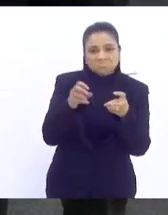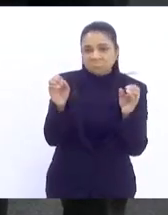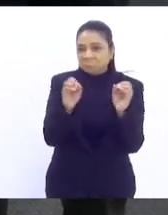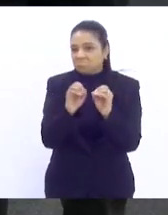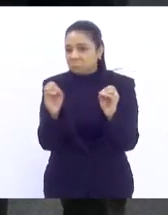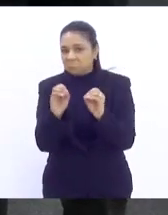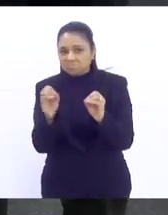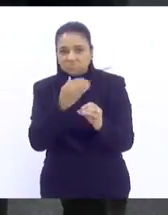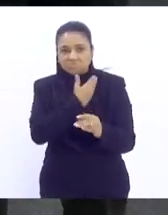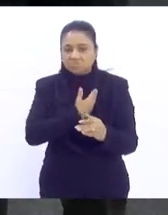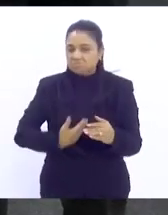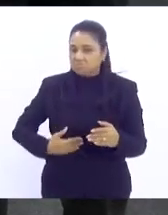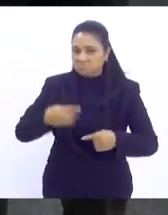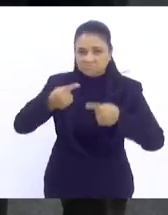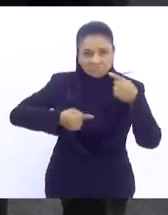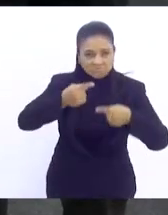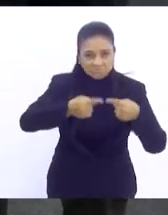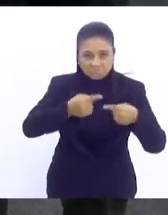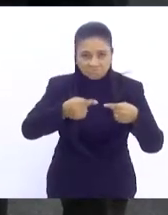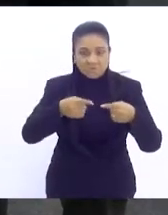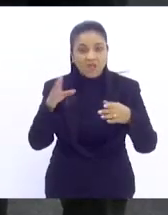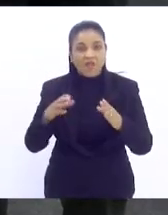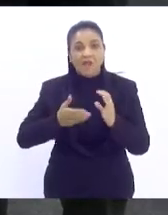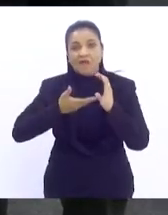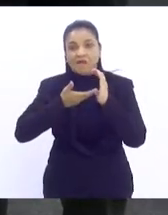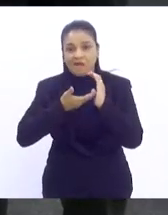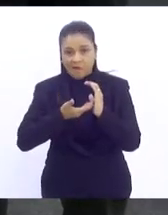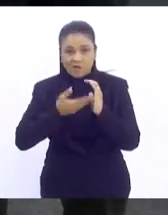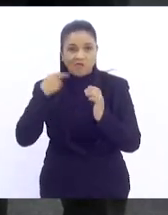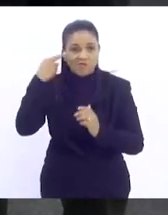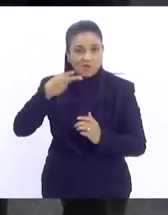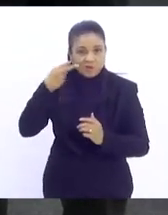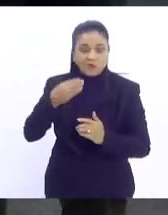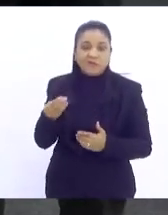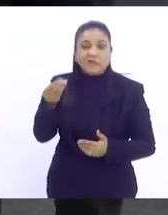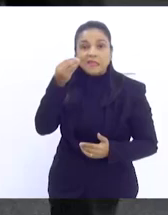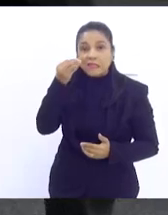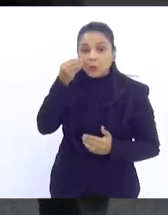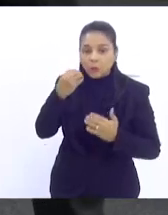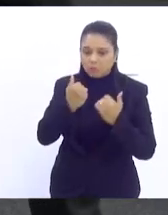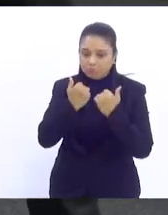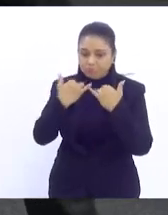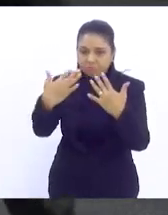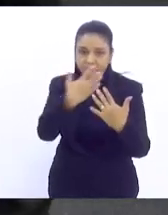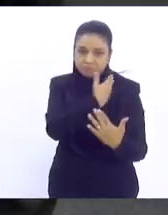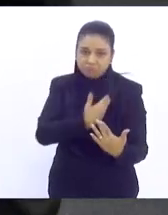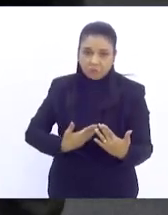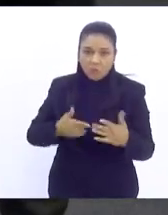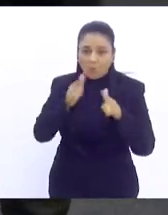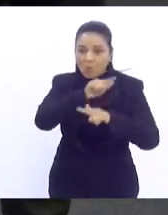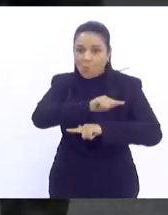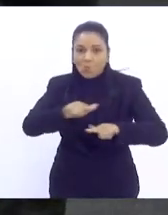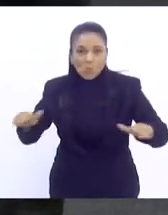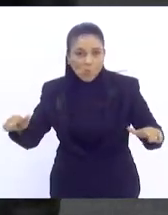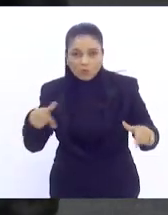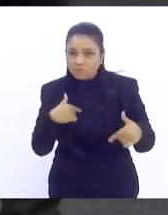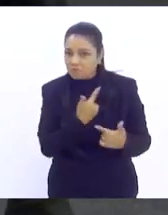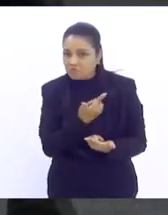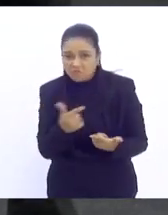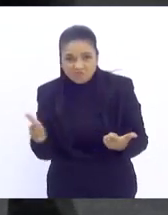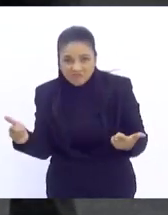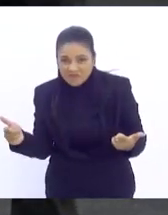na Câmara dos Vereadores tentou-se fazer uma audiência pública que foi esvaziada não tivemos os entes